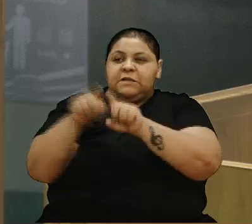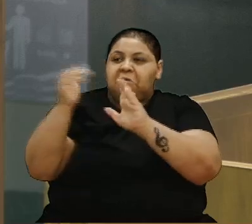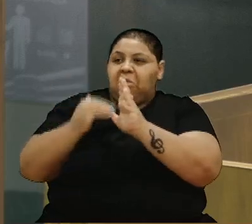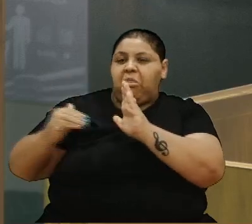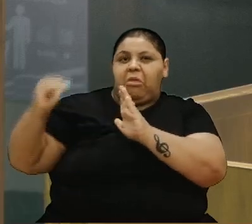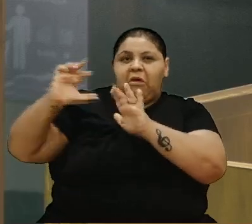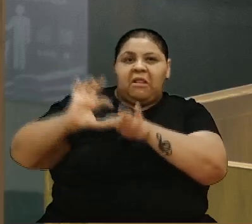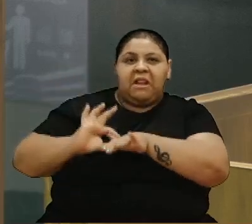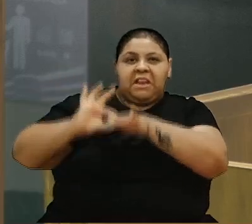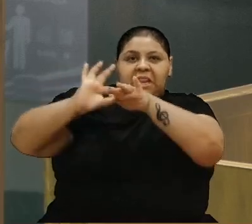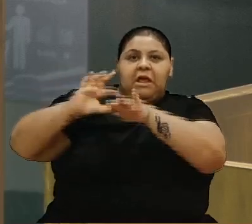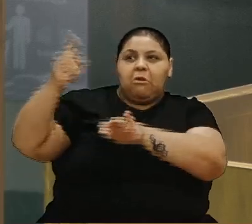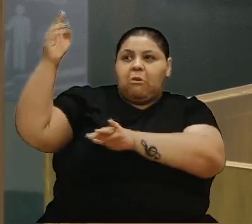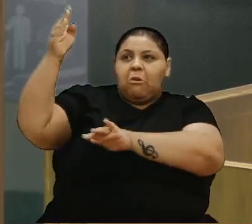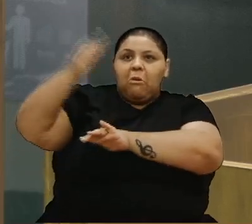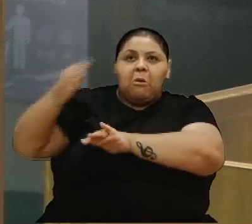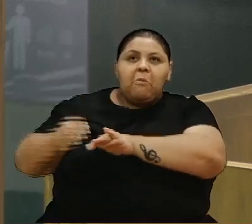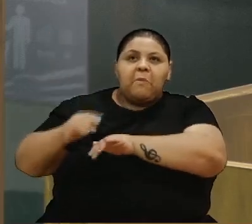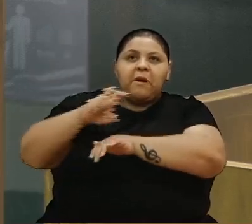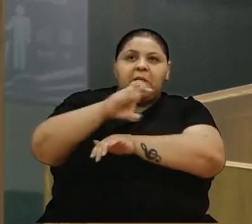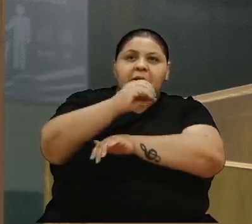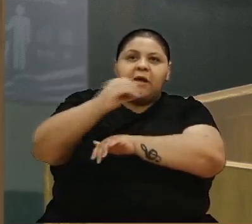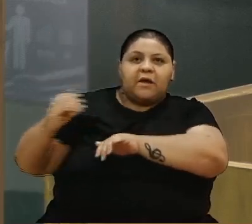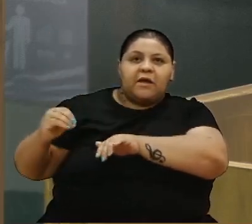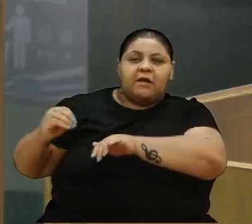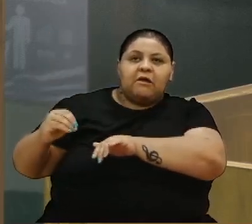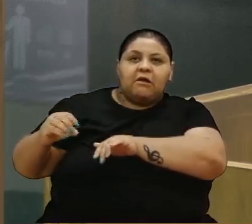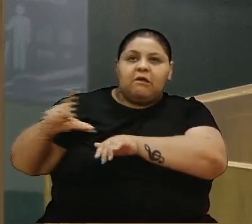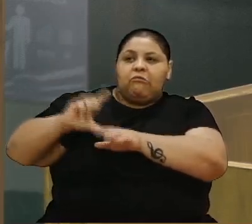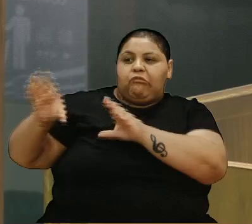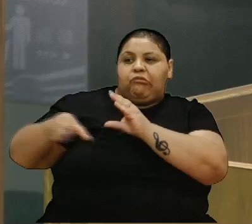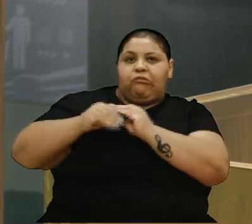há 500 anos e que acumula toda